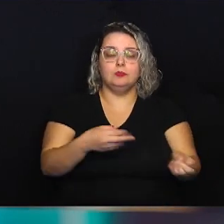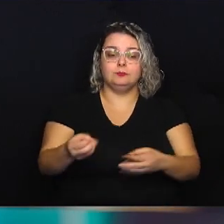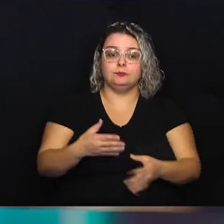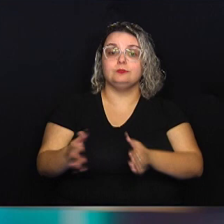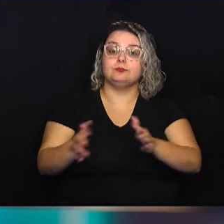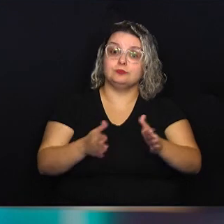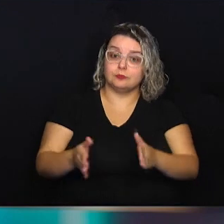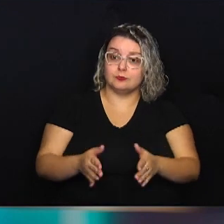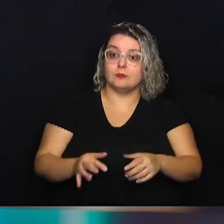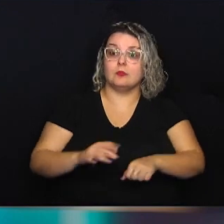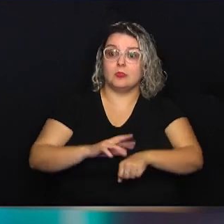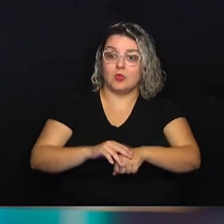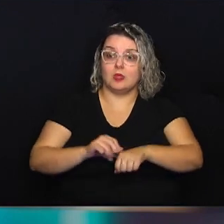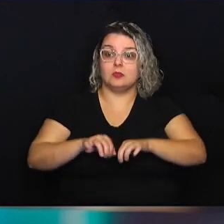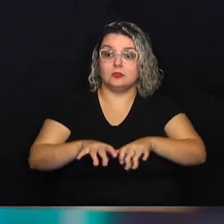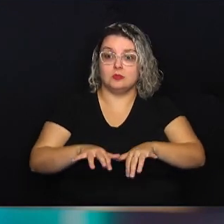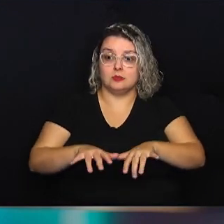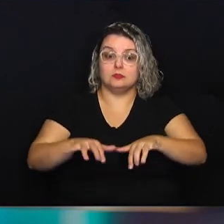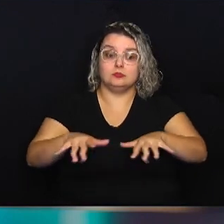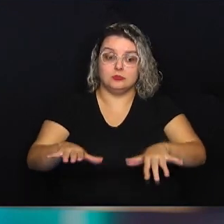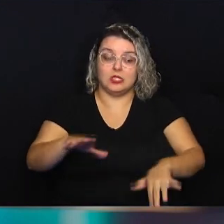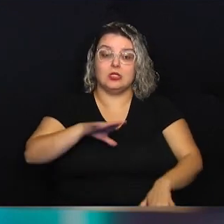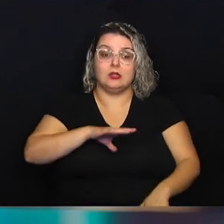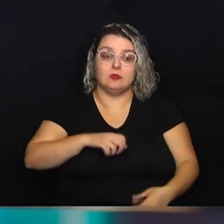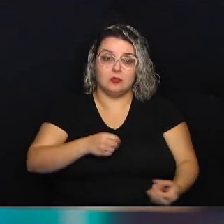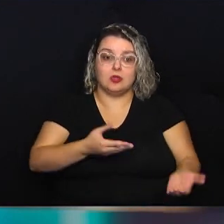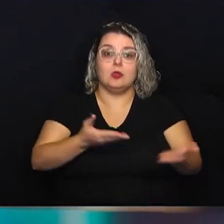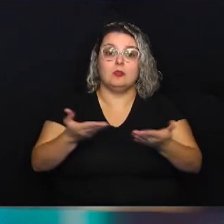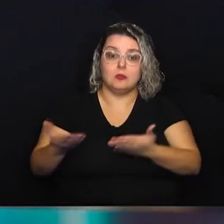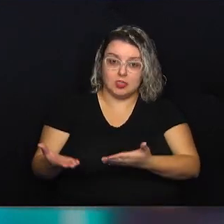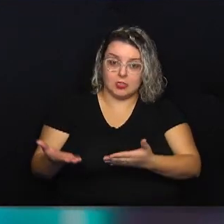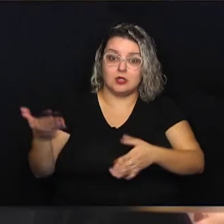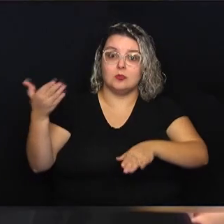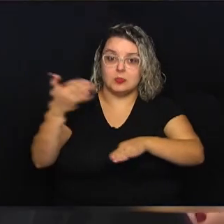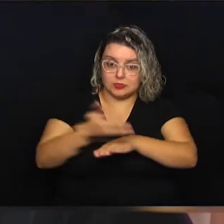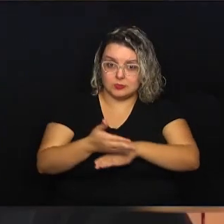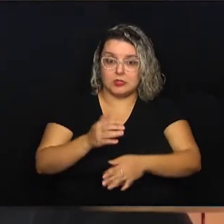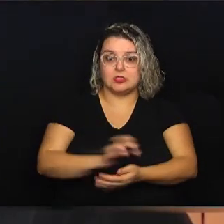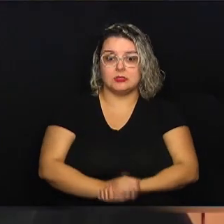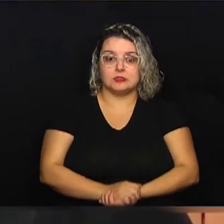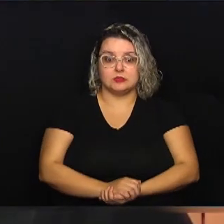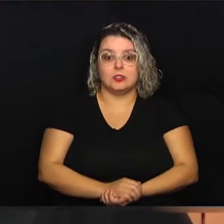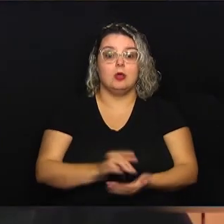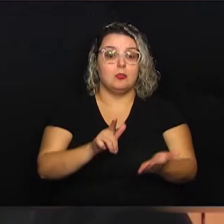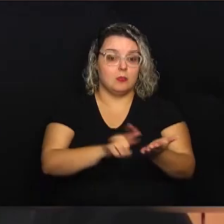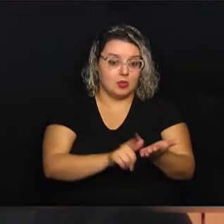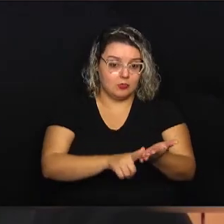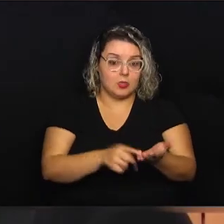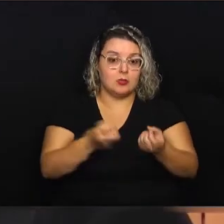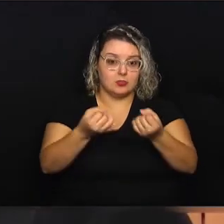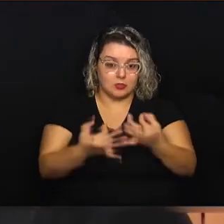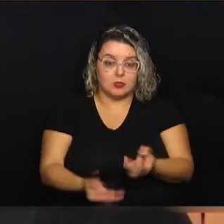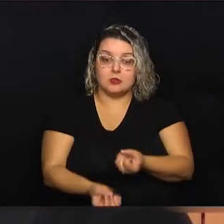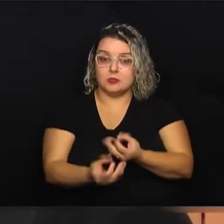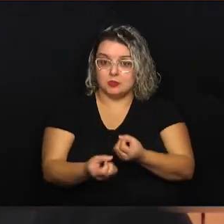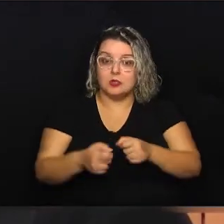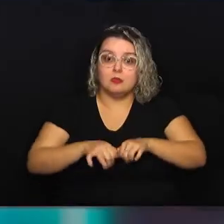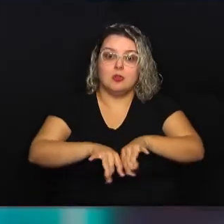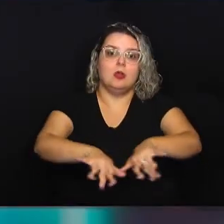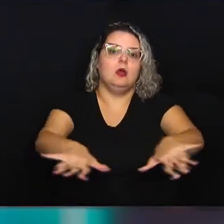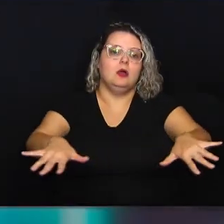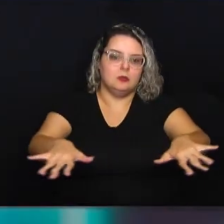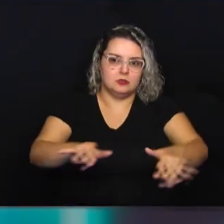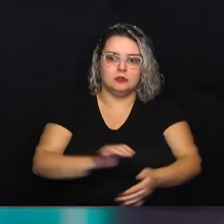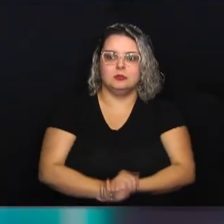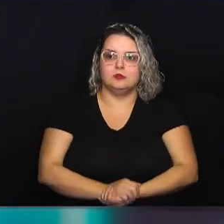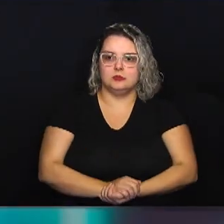situação epidemiológica na cidade foi apresentado aos participantes. Panfletos informativos foram distribuídos.